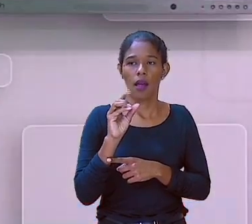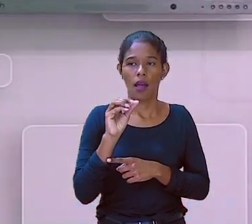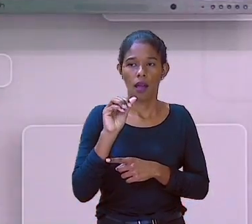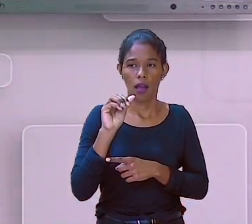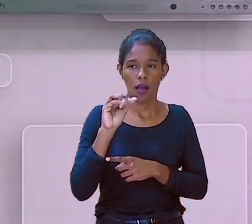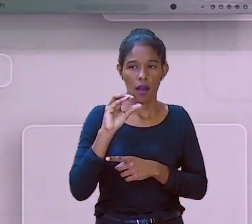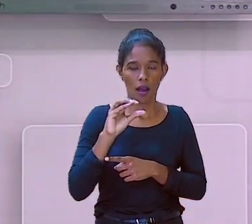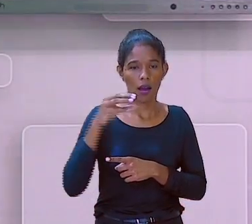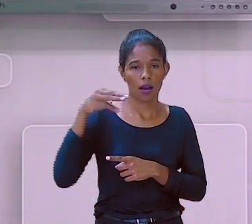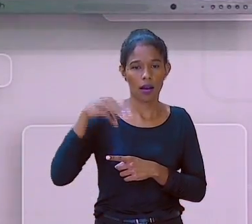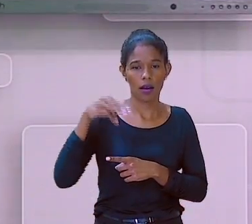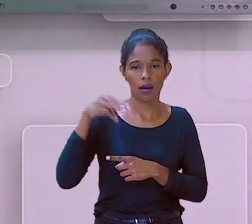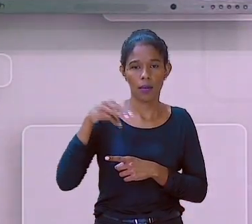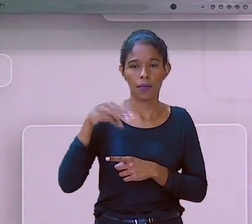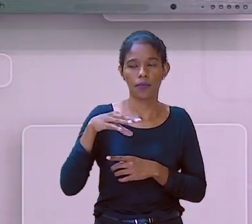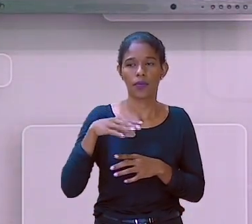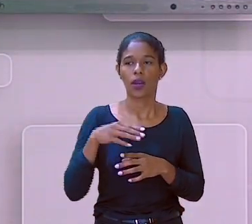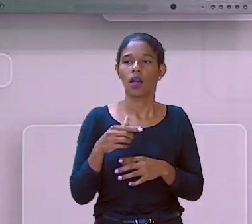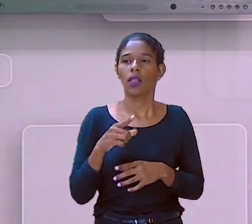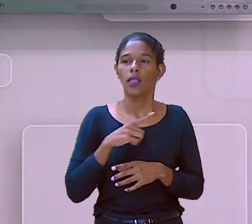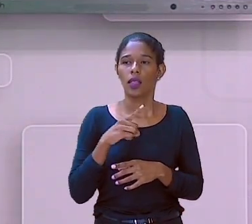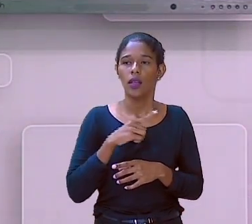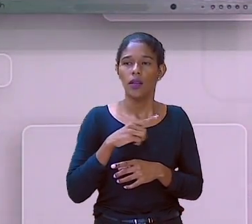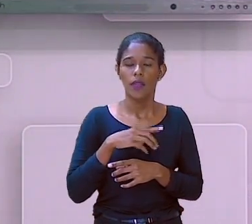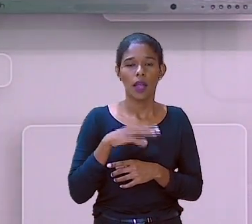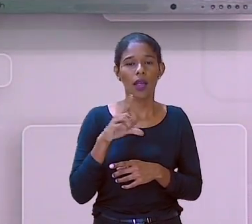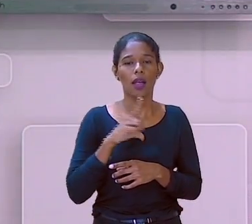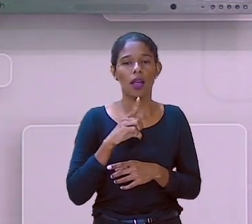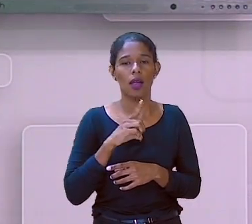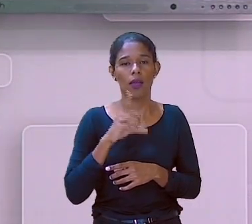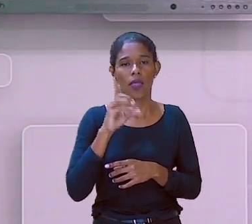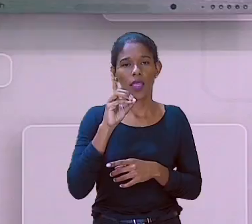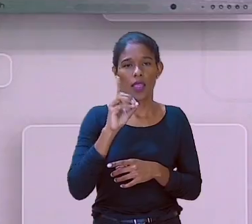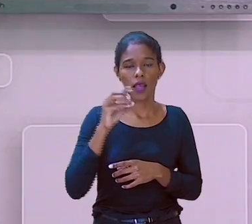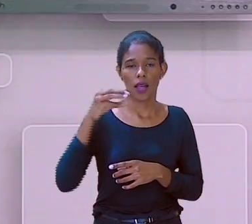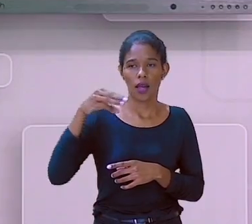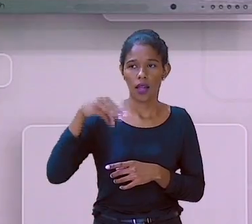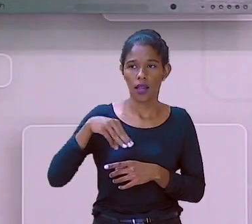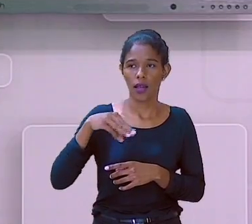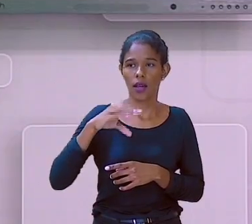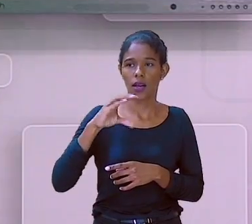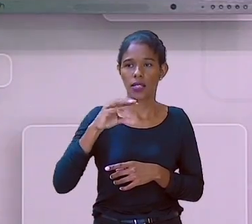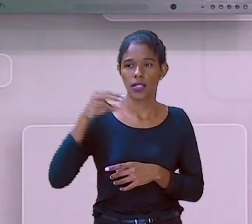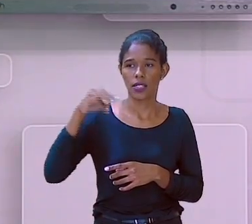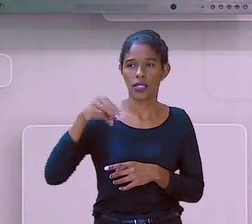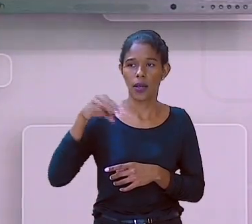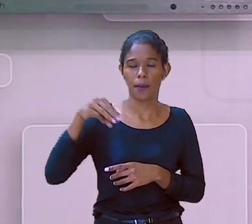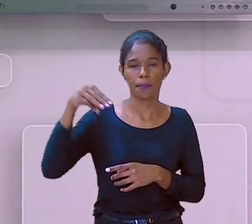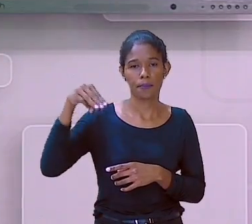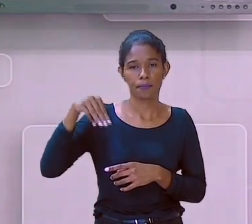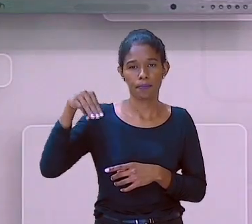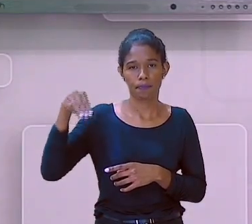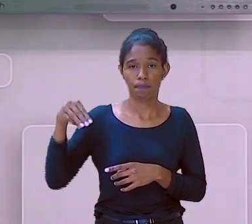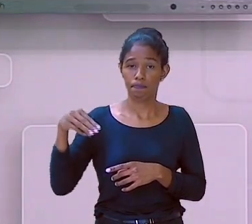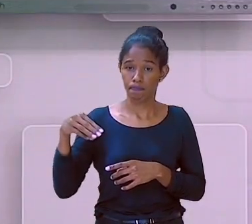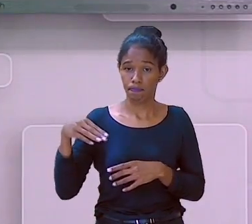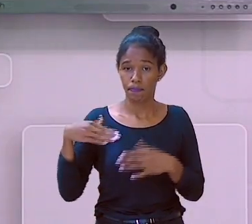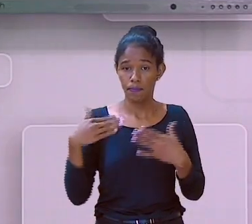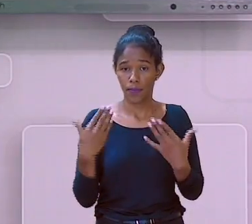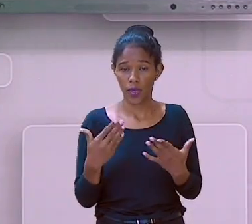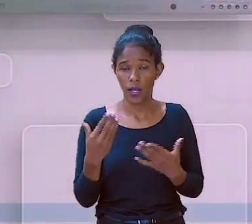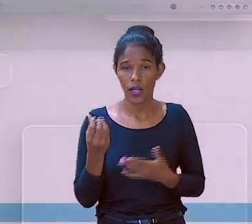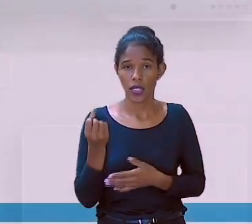tenho submúltiplos, que é o decímetro, centímetro, milímetro. Se eu estou